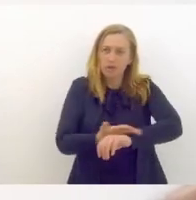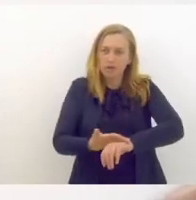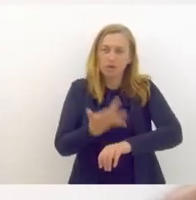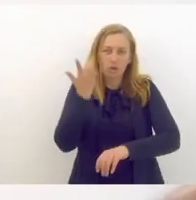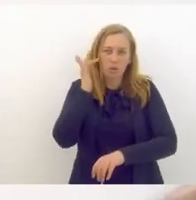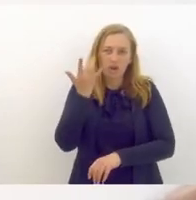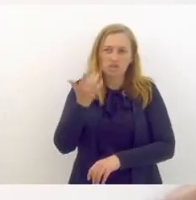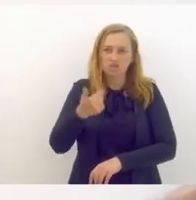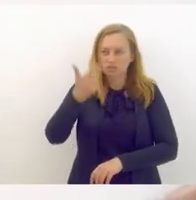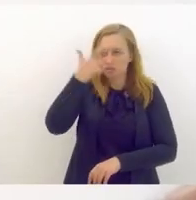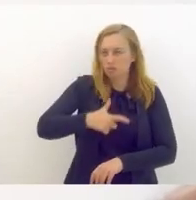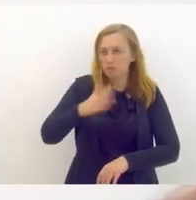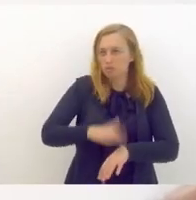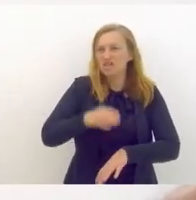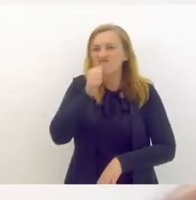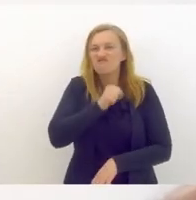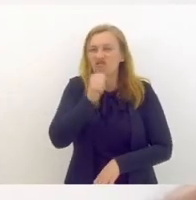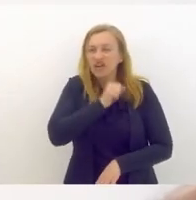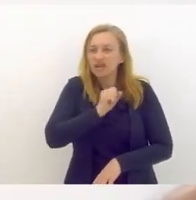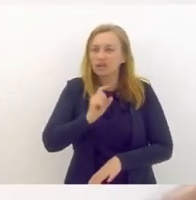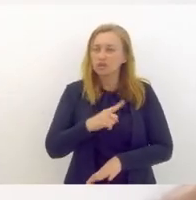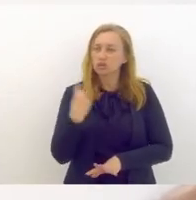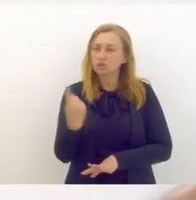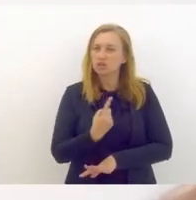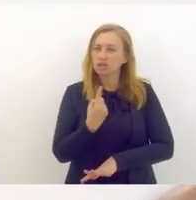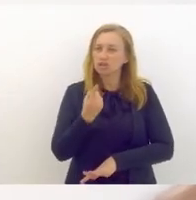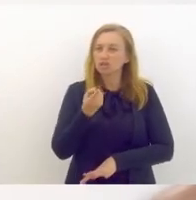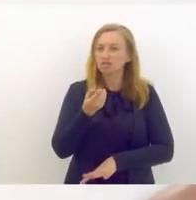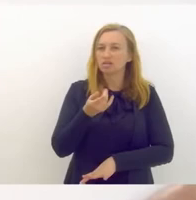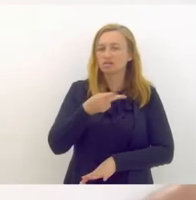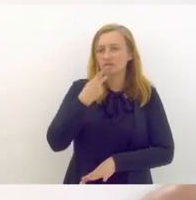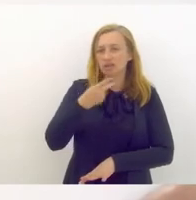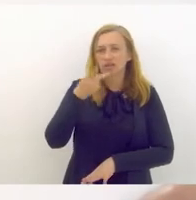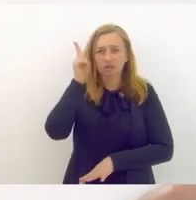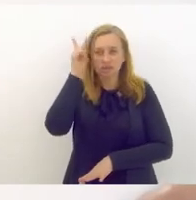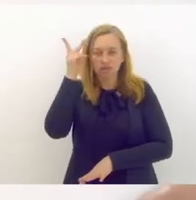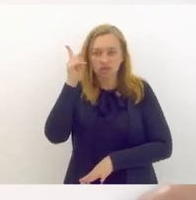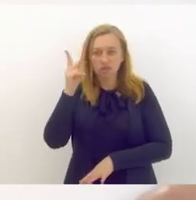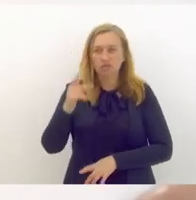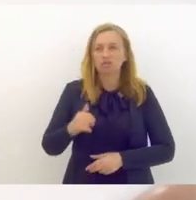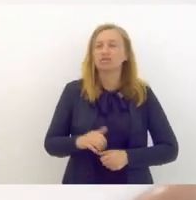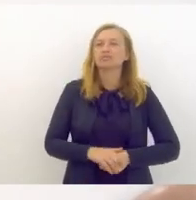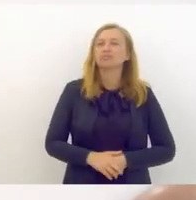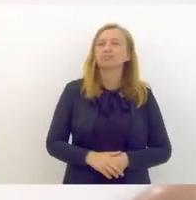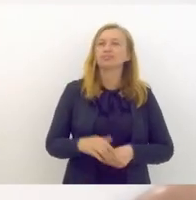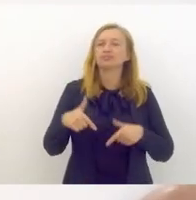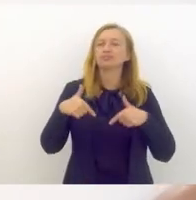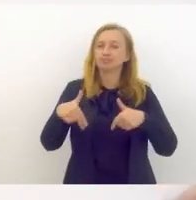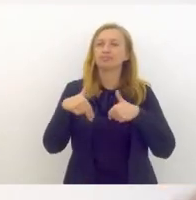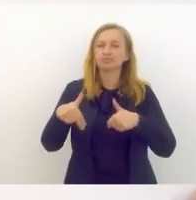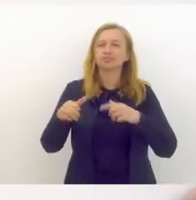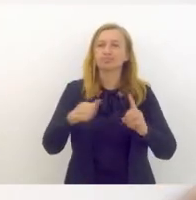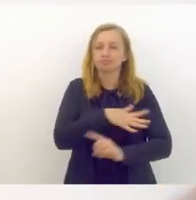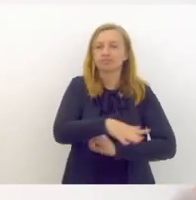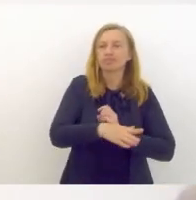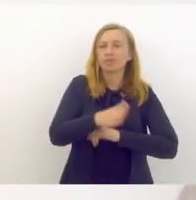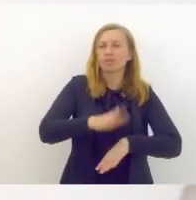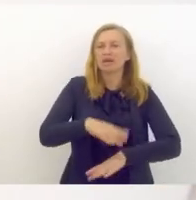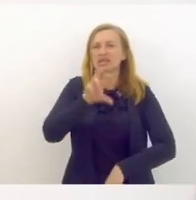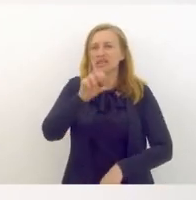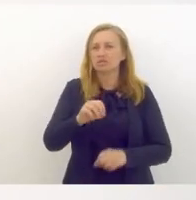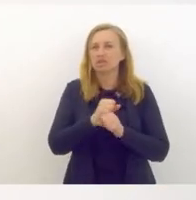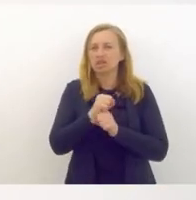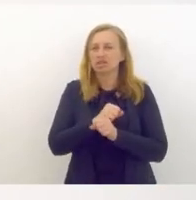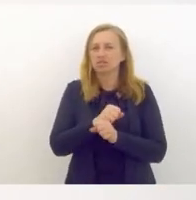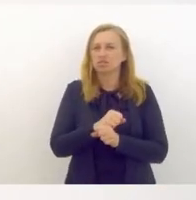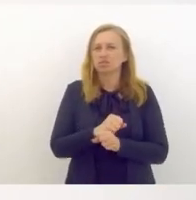falando com vocês. Então, a gente conta história. Eu sou um militante social, já há mais de 40, 50 anos,